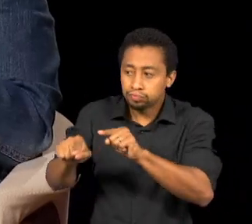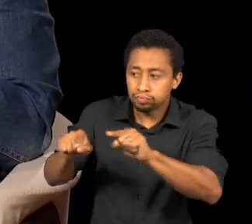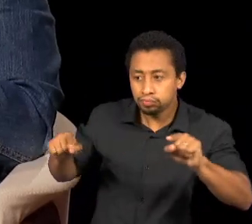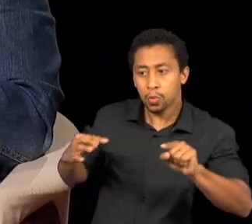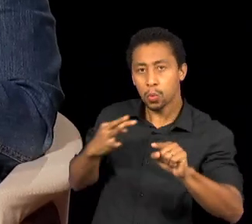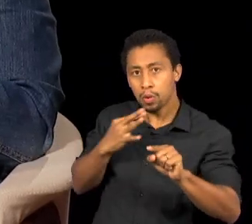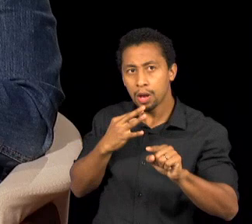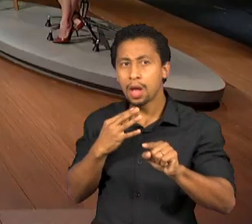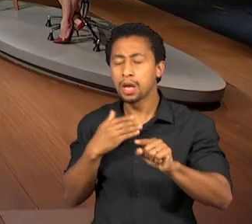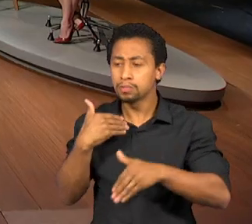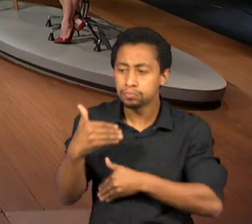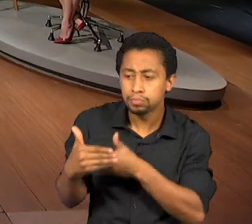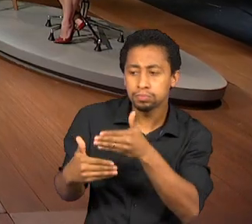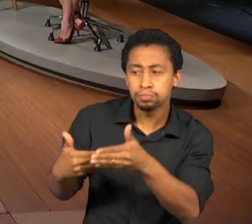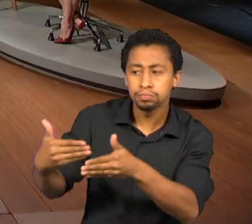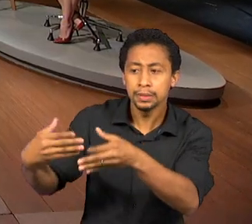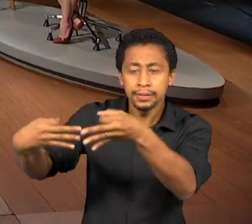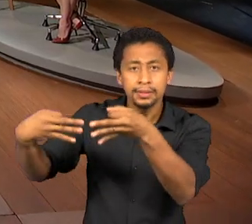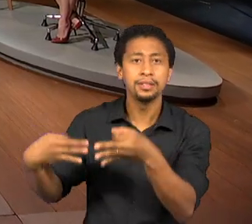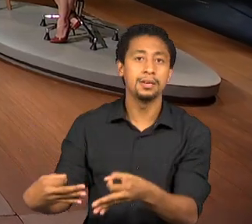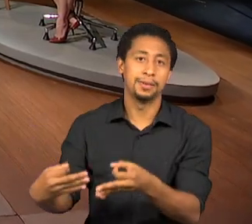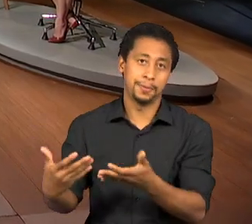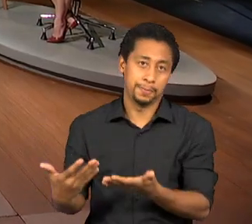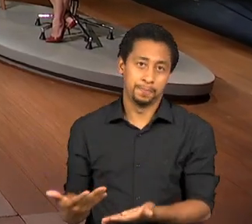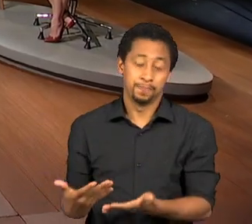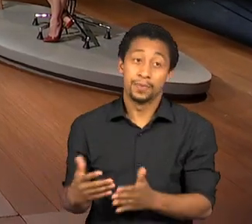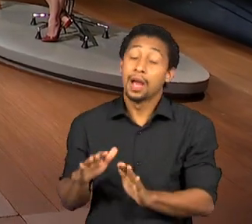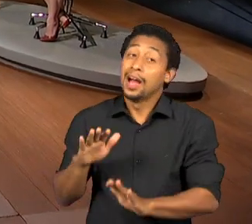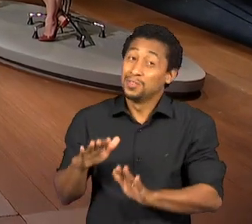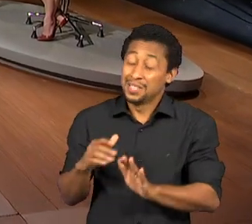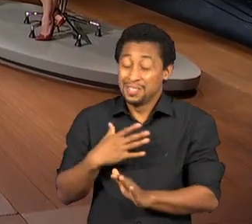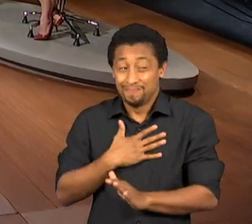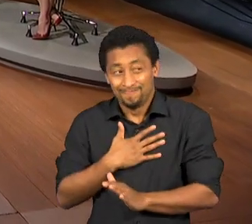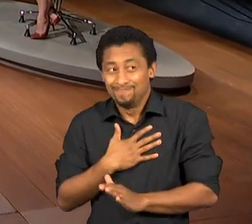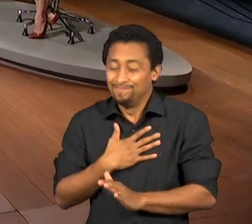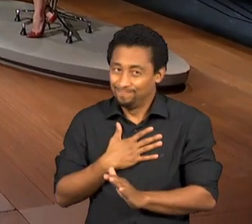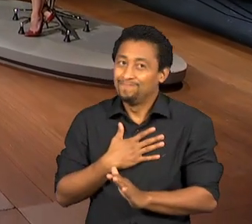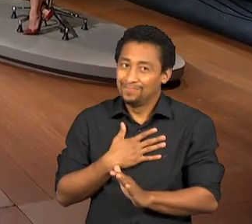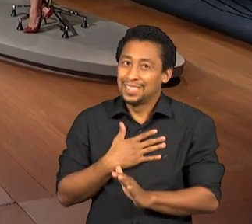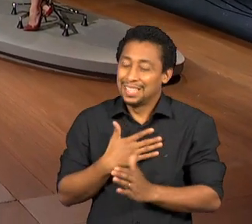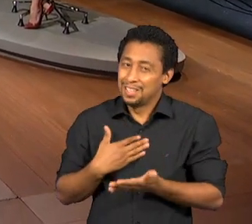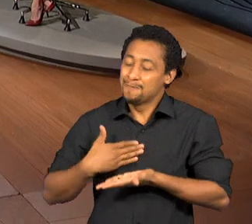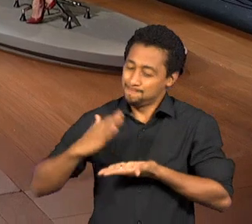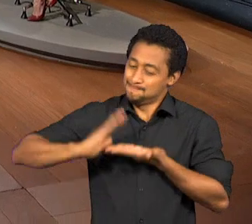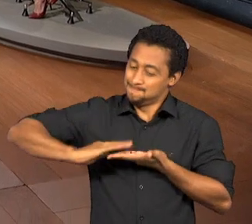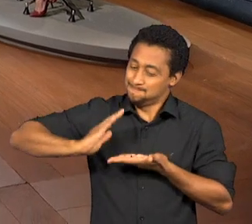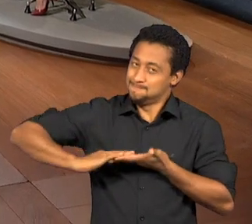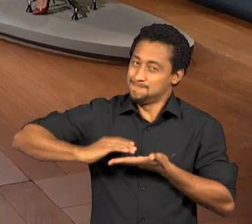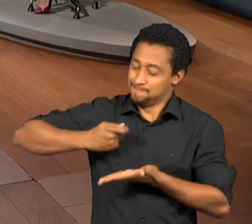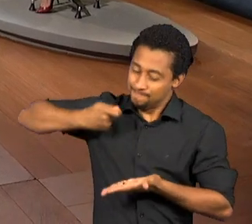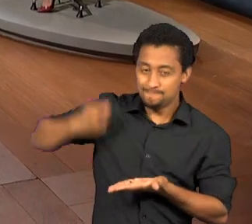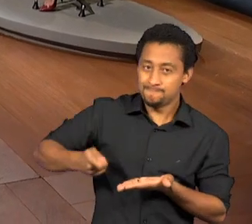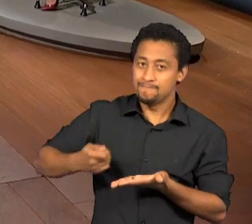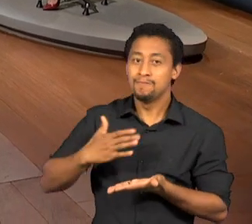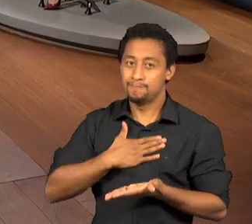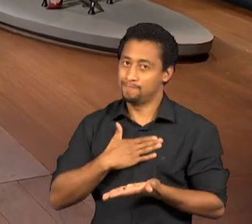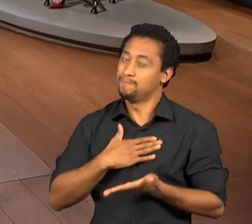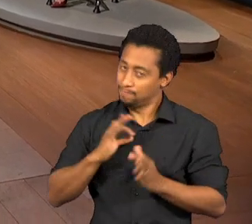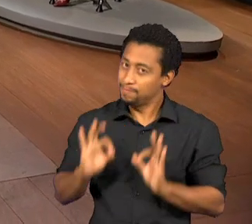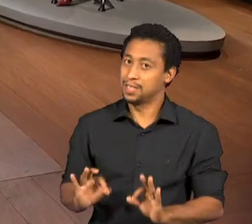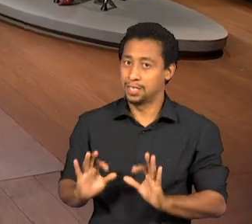caminho certo. Eu me critico muito, sabe, eu sou dura comigo mesma. Então, quando